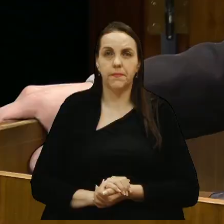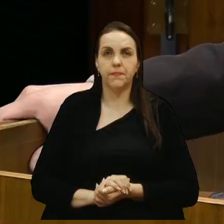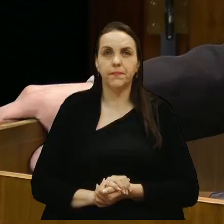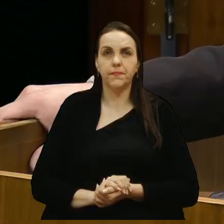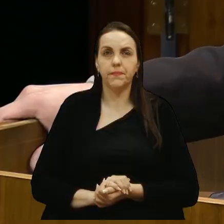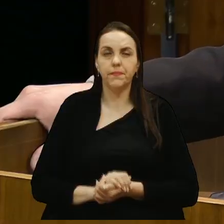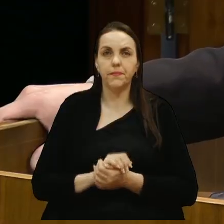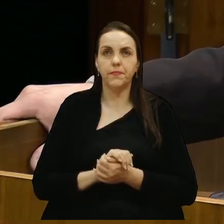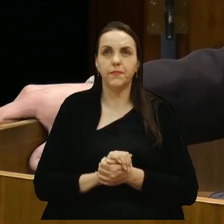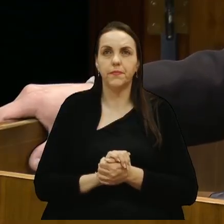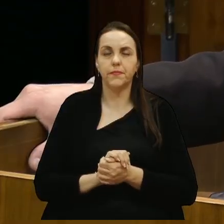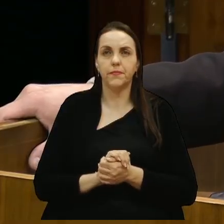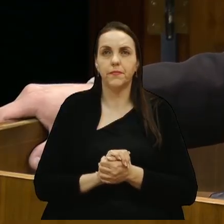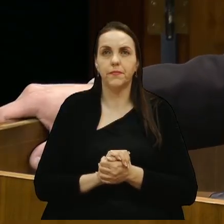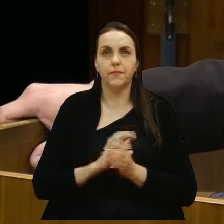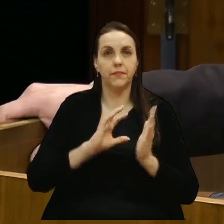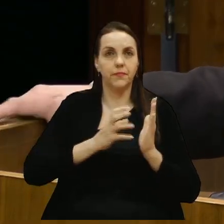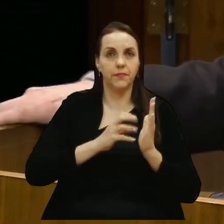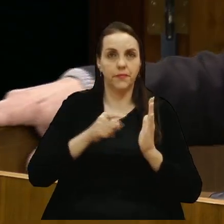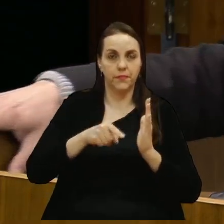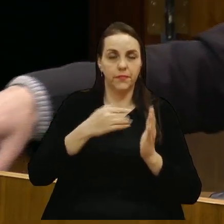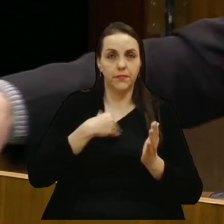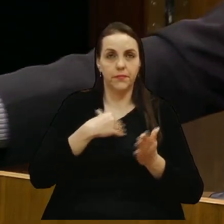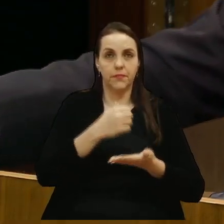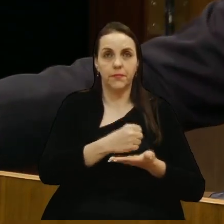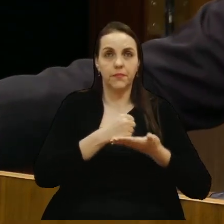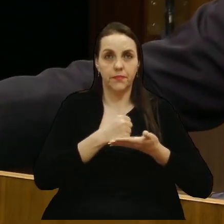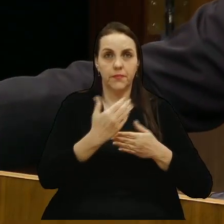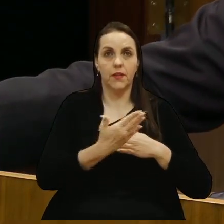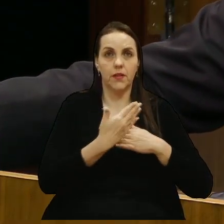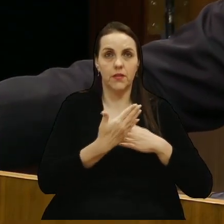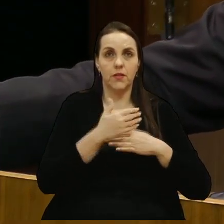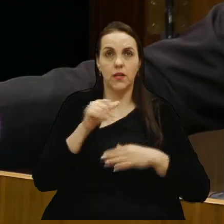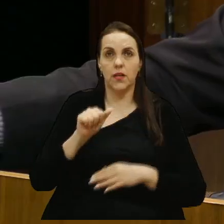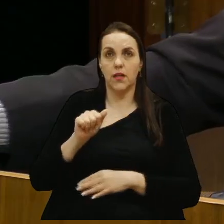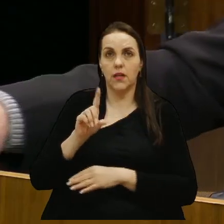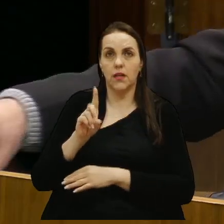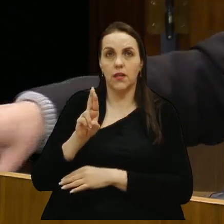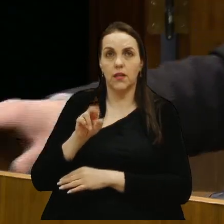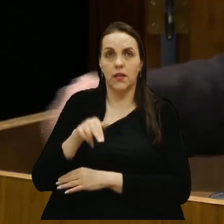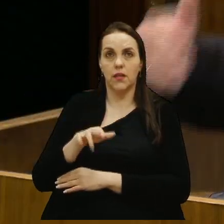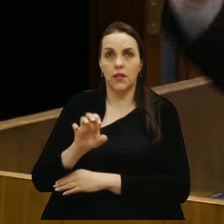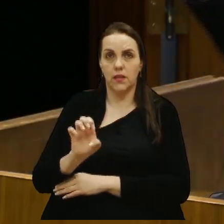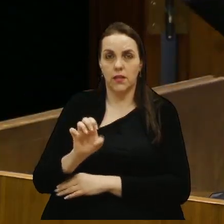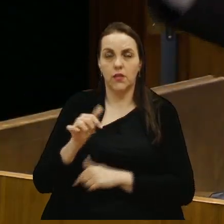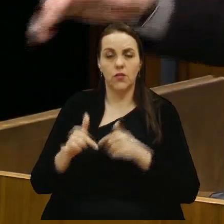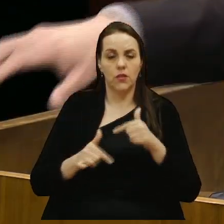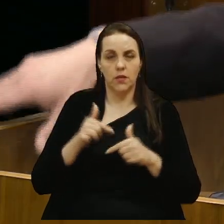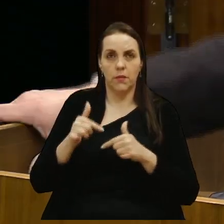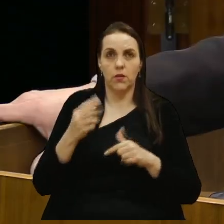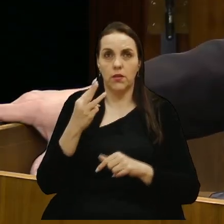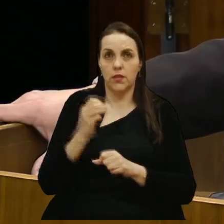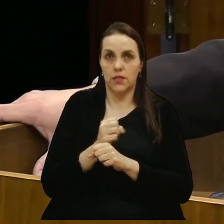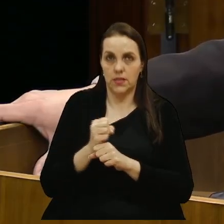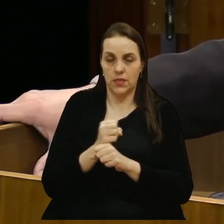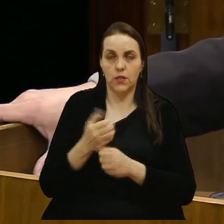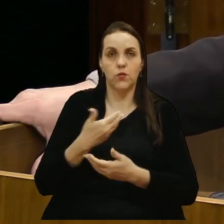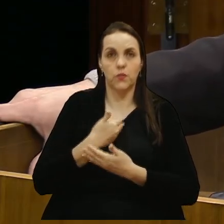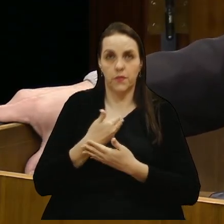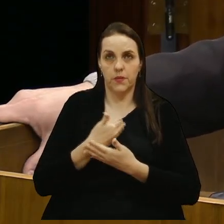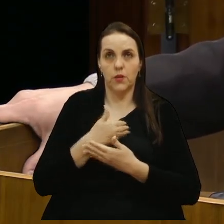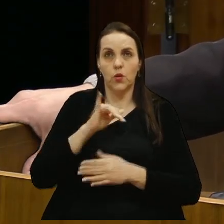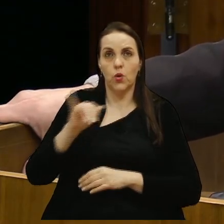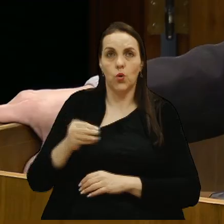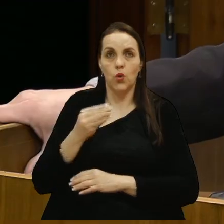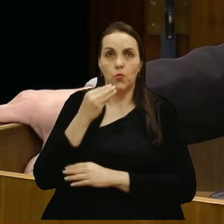Na bancada, a minha assessora, Adriane, que já trabalhou comigo uns 3 anos, do qual recebeu uma oportunidade na Secretaria